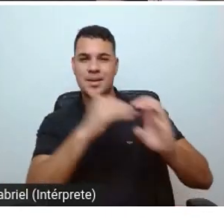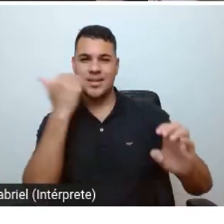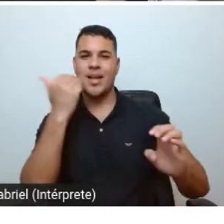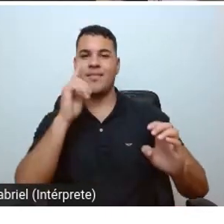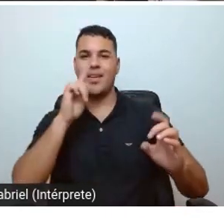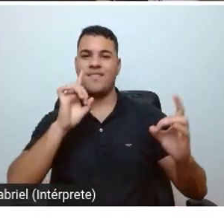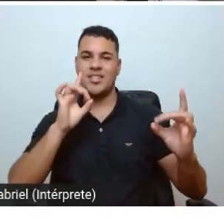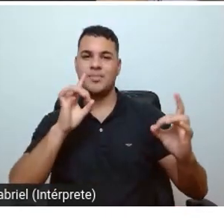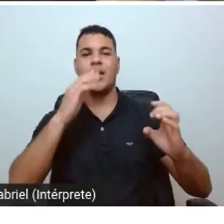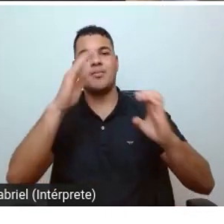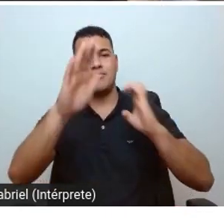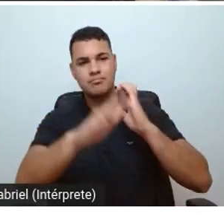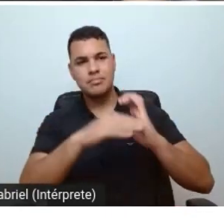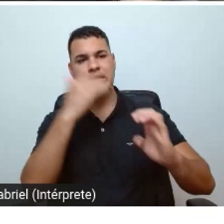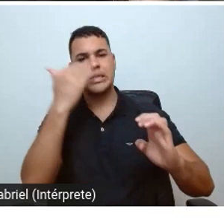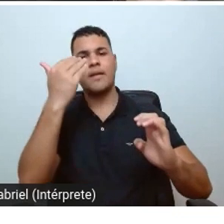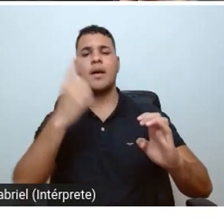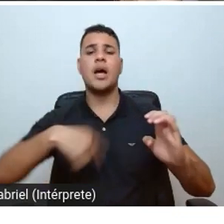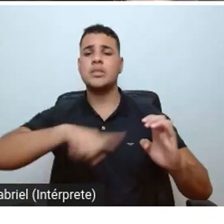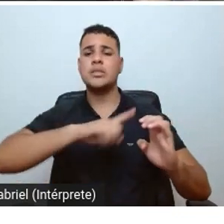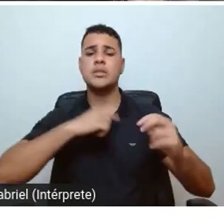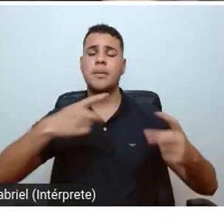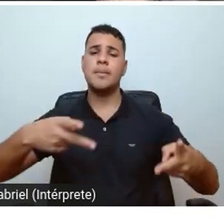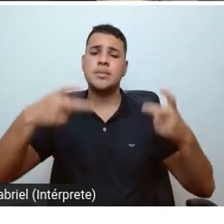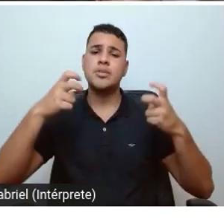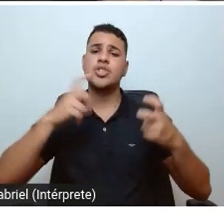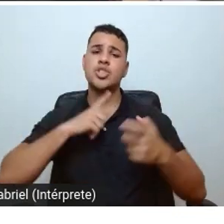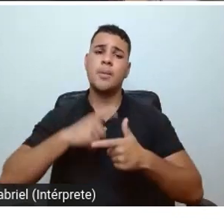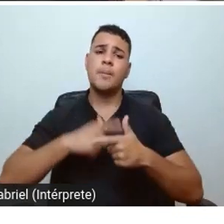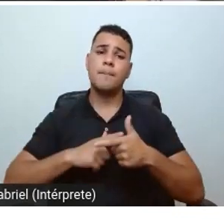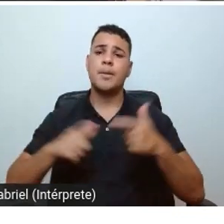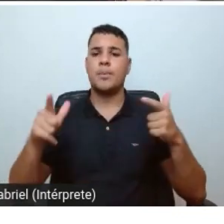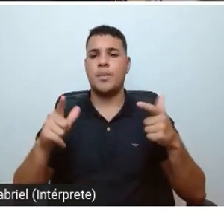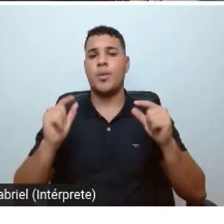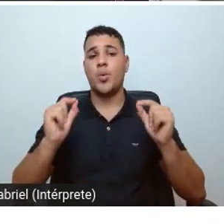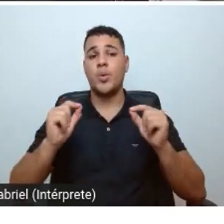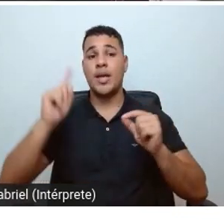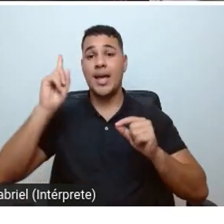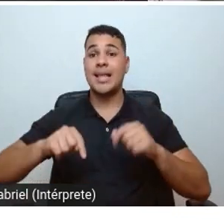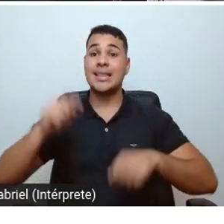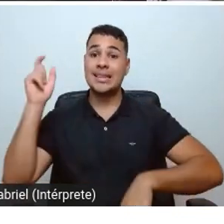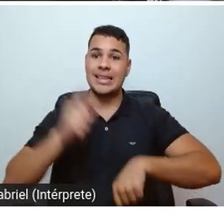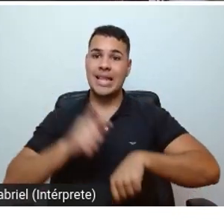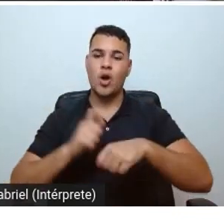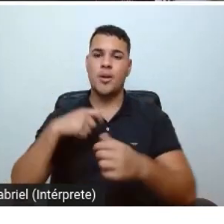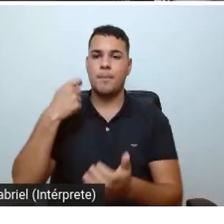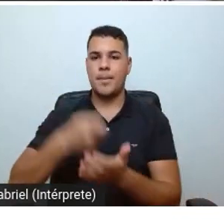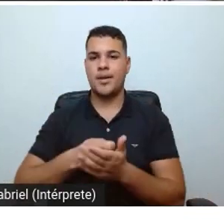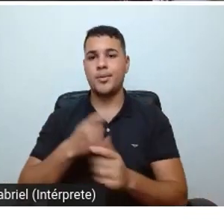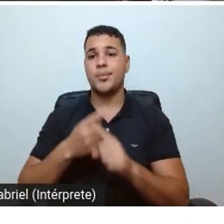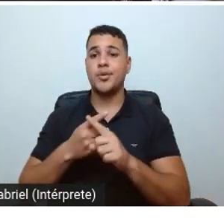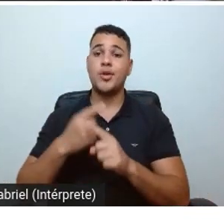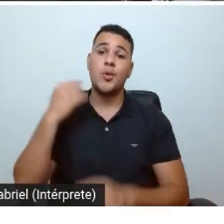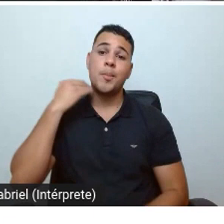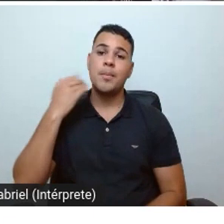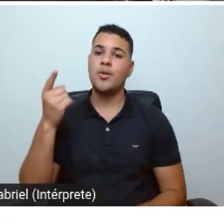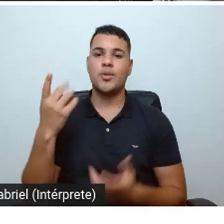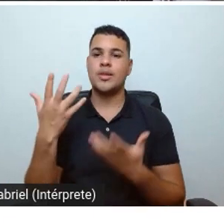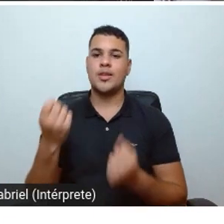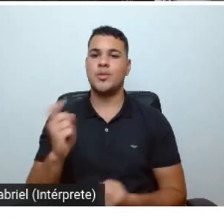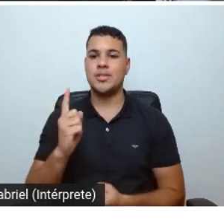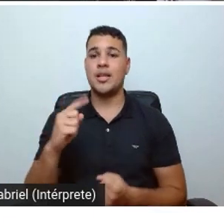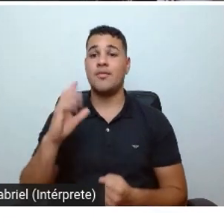usuários enviavam, a gente percebia que era algum problema na hora de efetuar o pagamento, que o banco não estava aceitando aquele código de